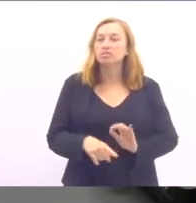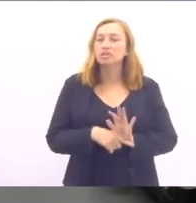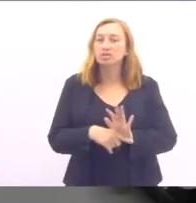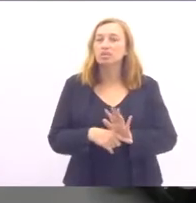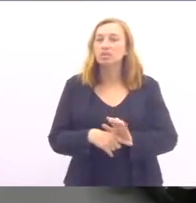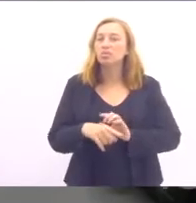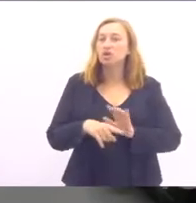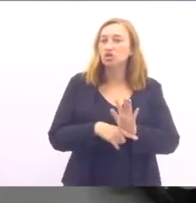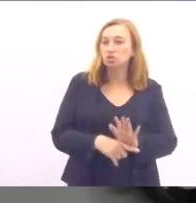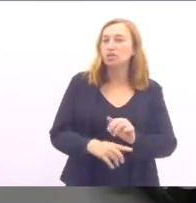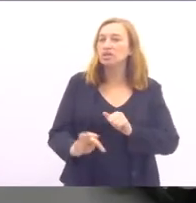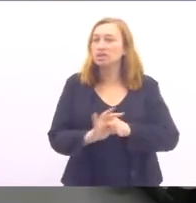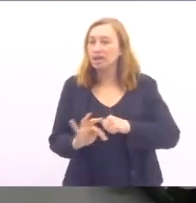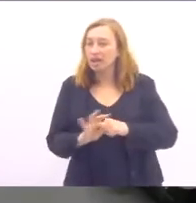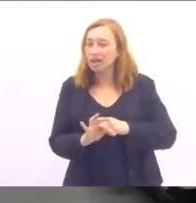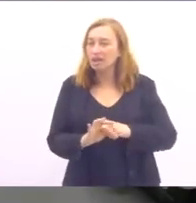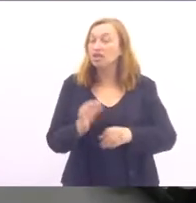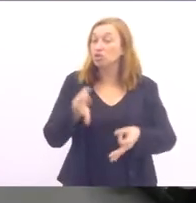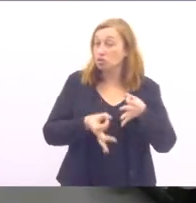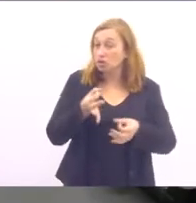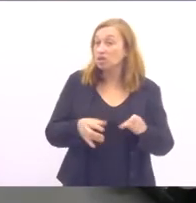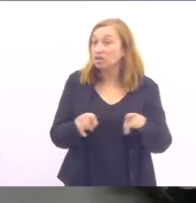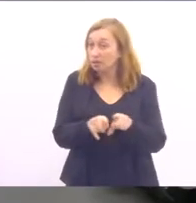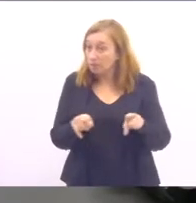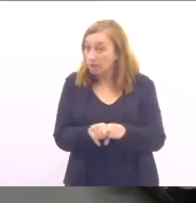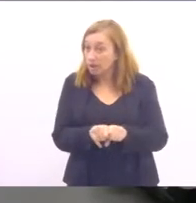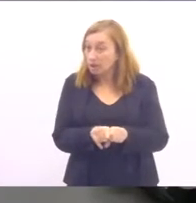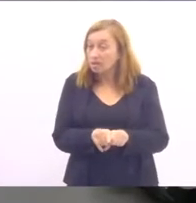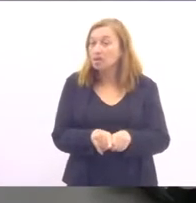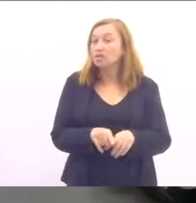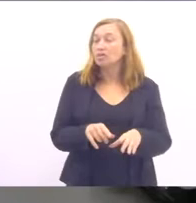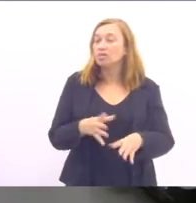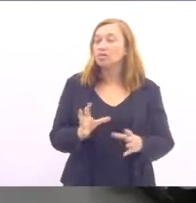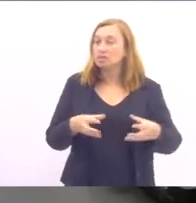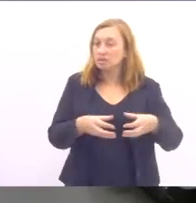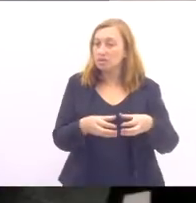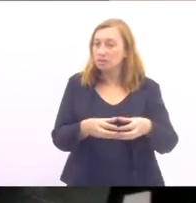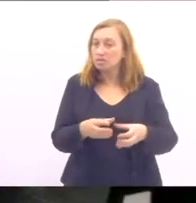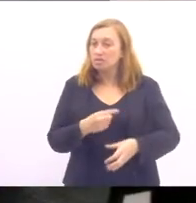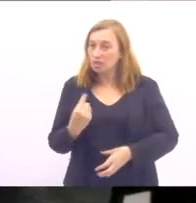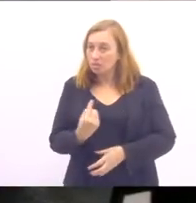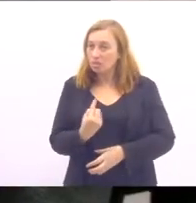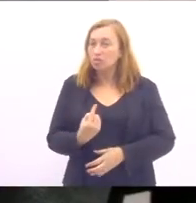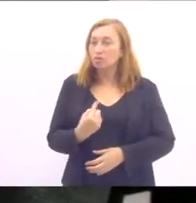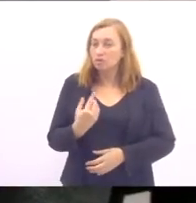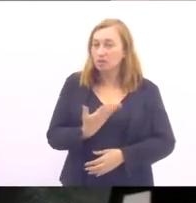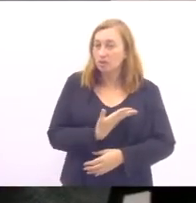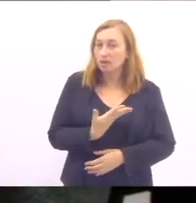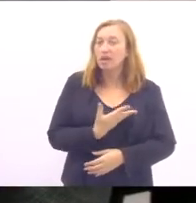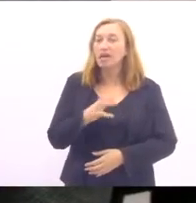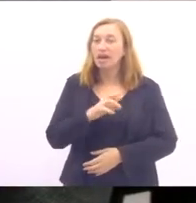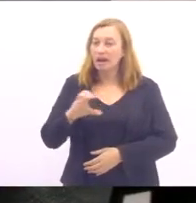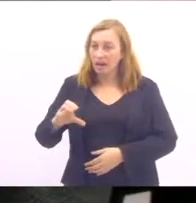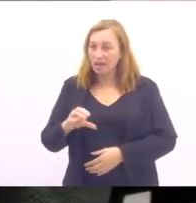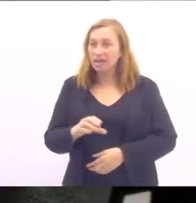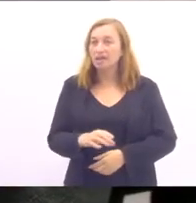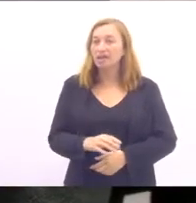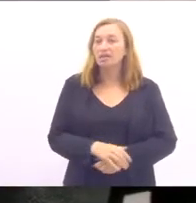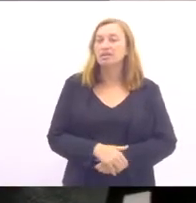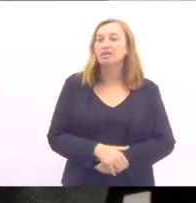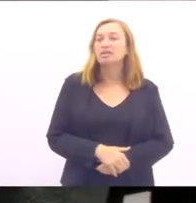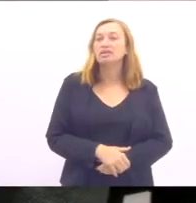técnica e, às vezes, até mesmo jurídica com parceiros nossos, a RAC, Dona Zilda, Santiago,